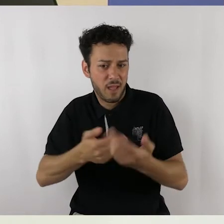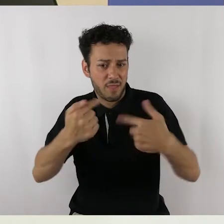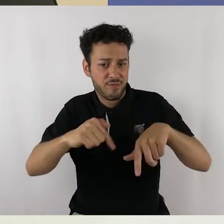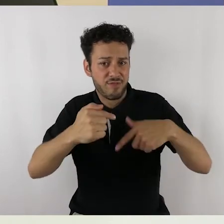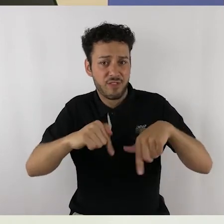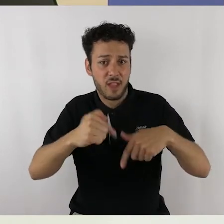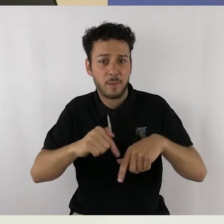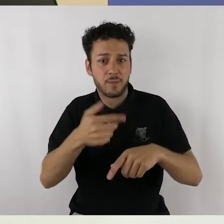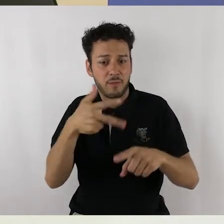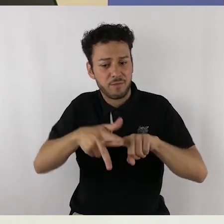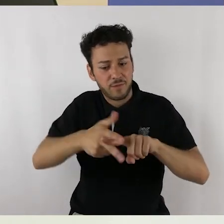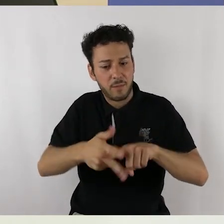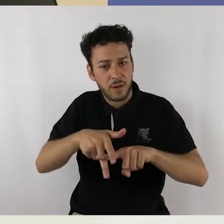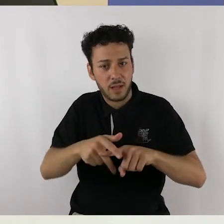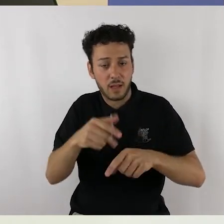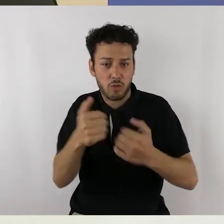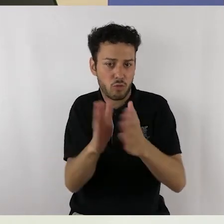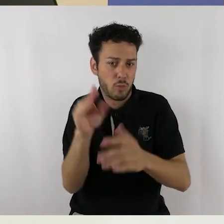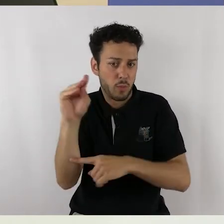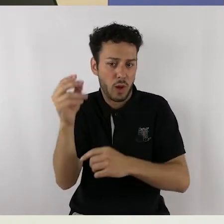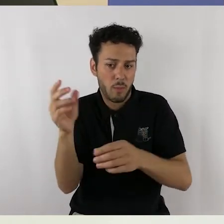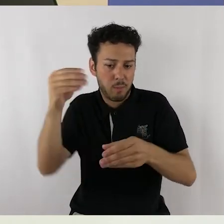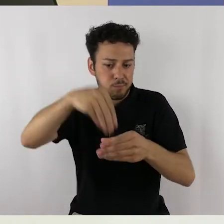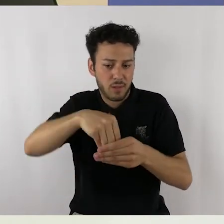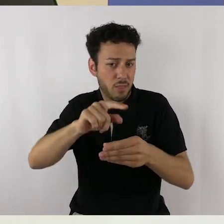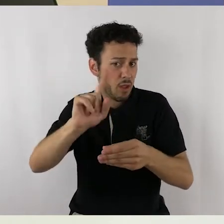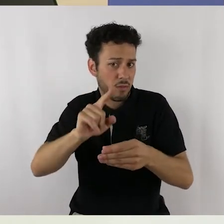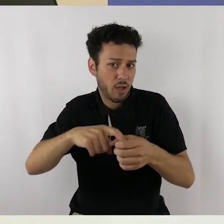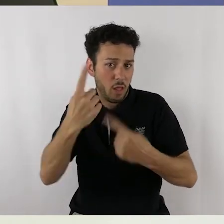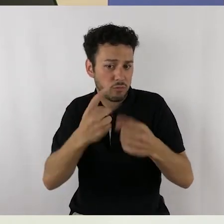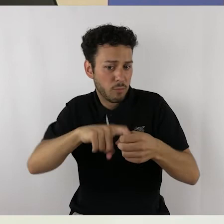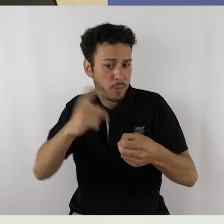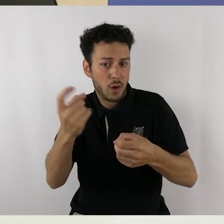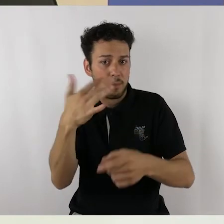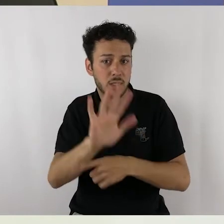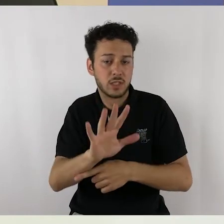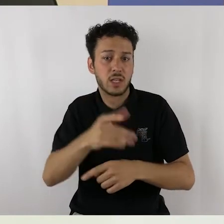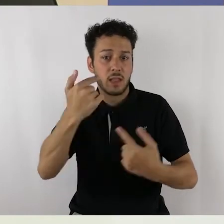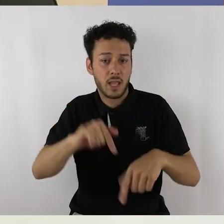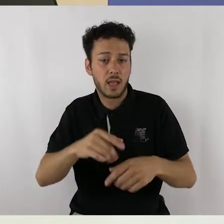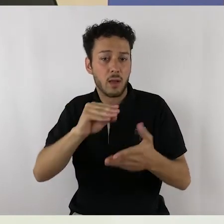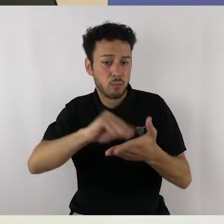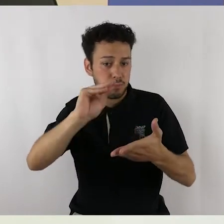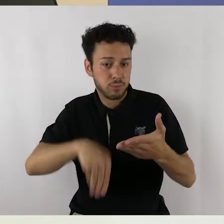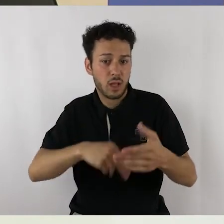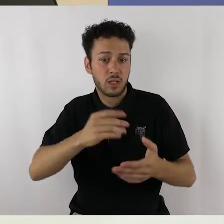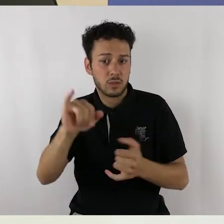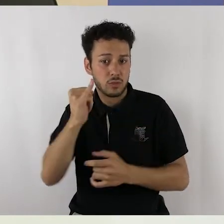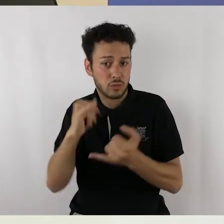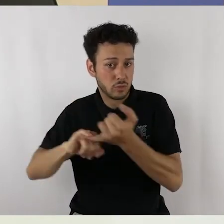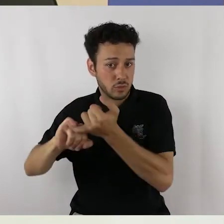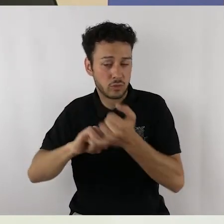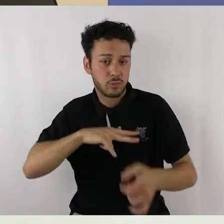um mecanismo nem todos os bancos abrirão mas se existe um mecanismo que o protocolo da Associação Portuguesa de bancos